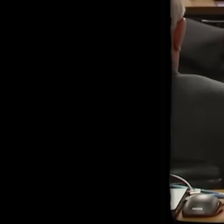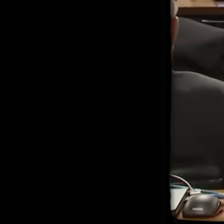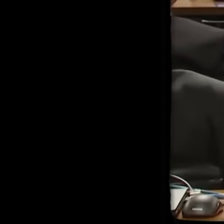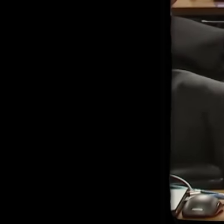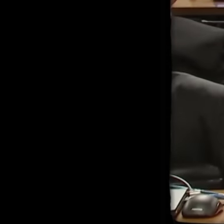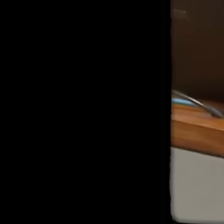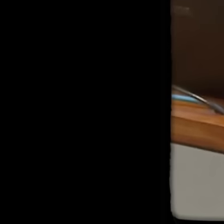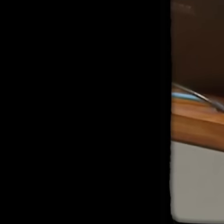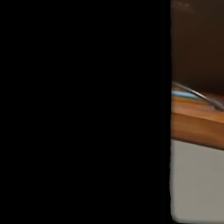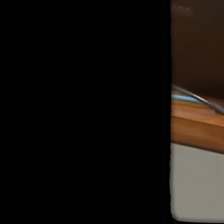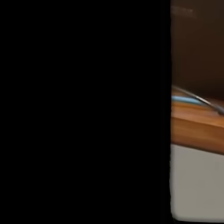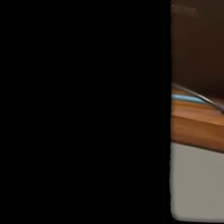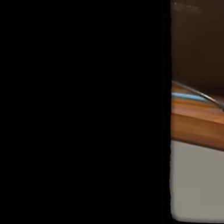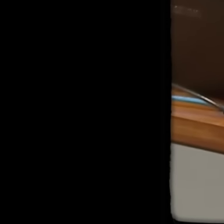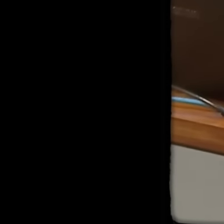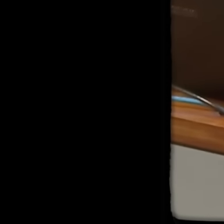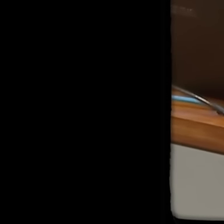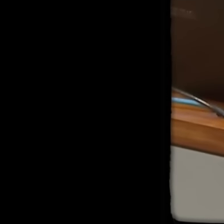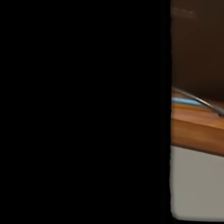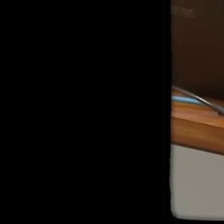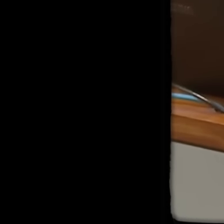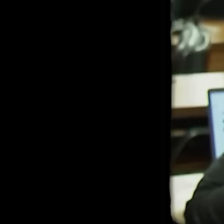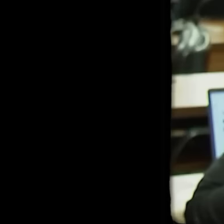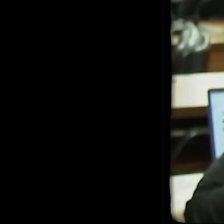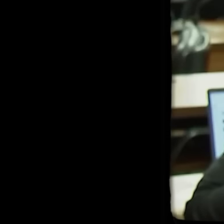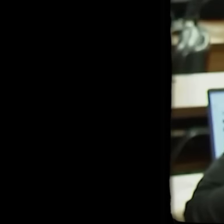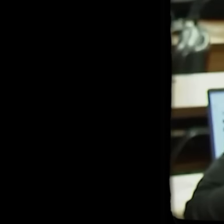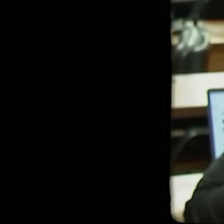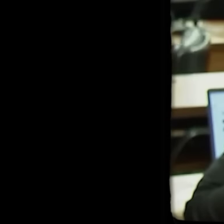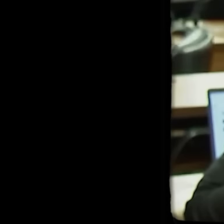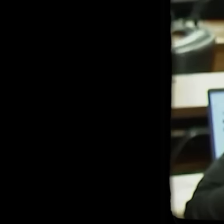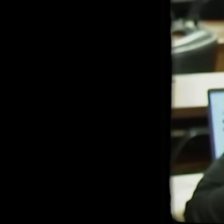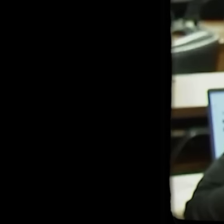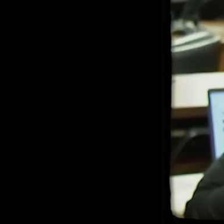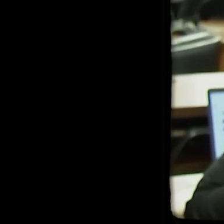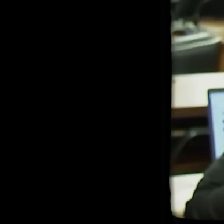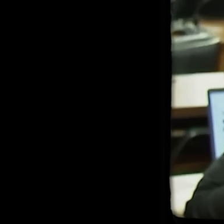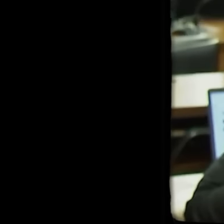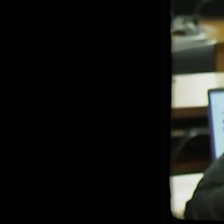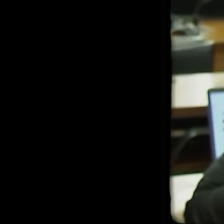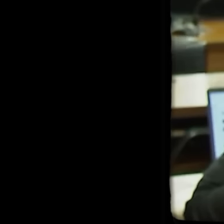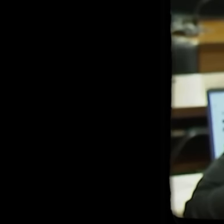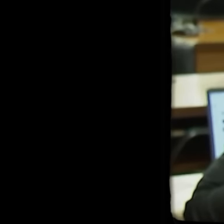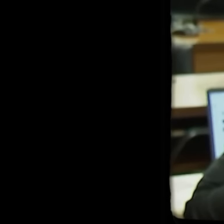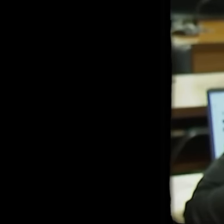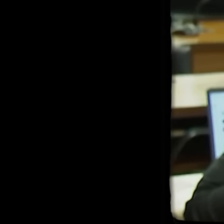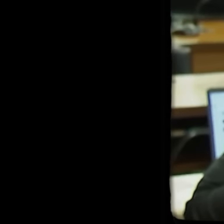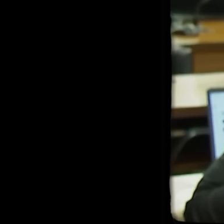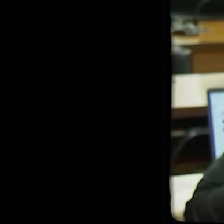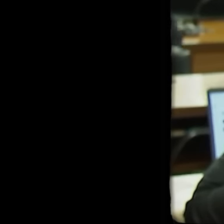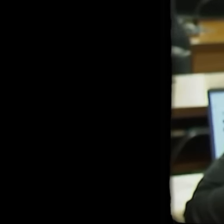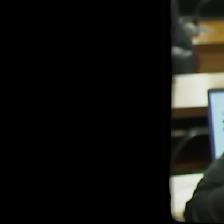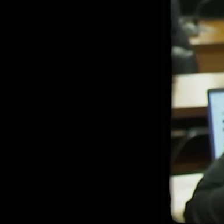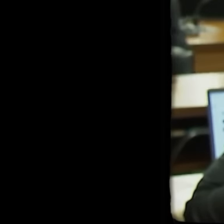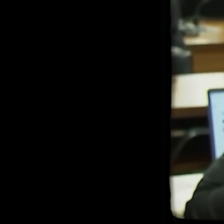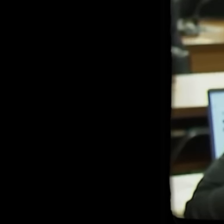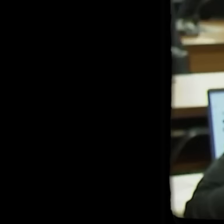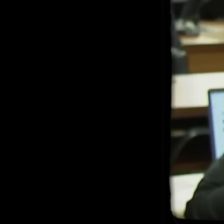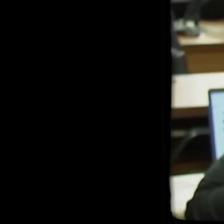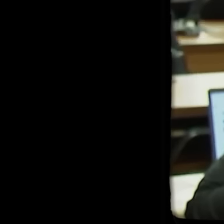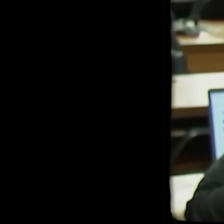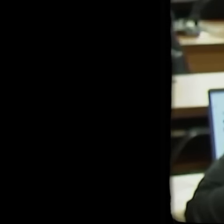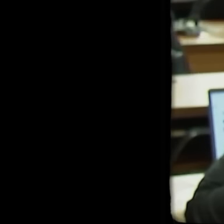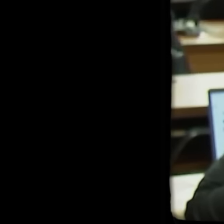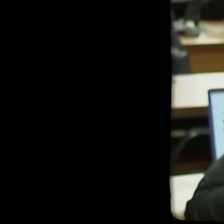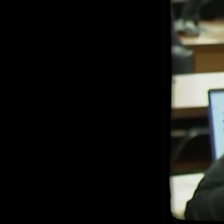entre facções criminosas e algumas bets. Os habeas corpus concedidos pelo ministro André Mendonça tornaram opcional a presença